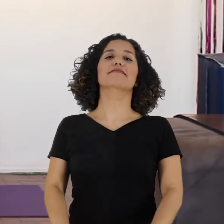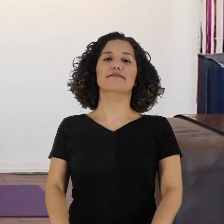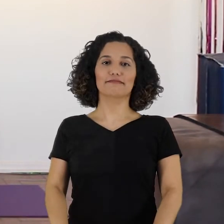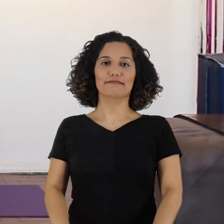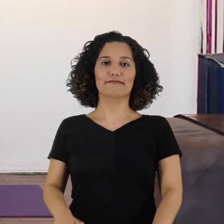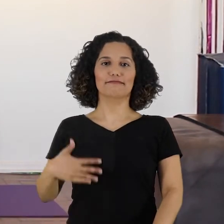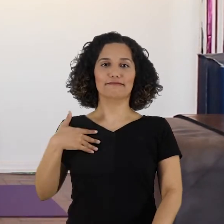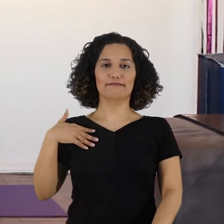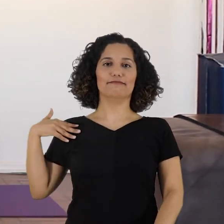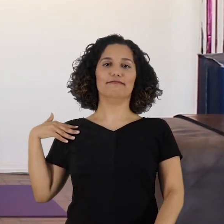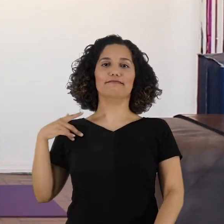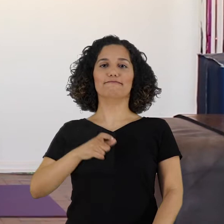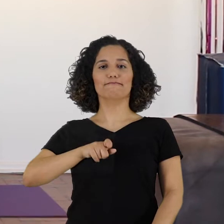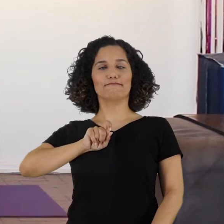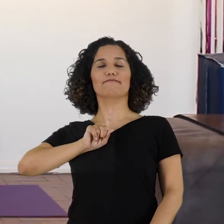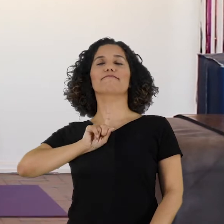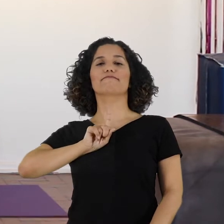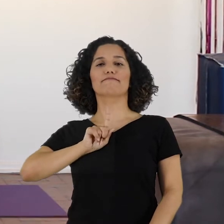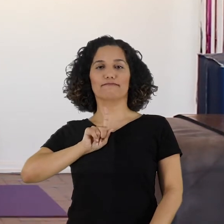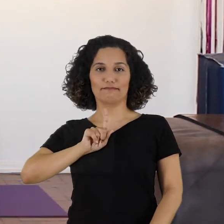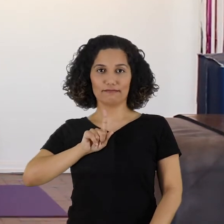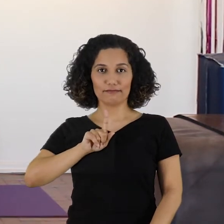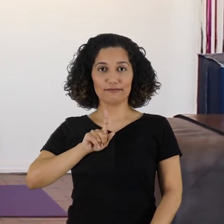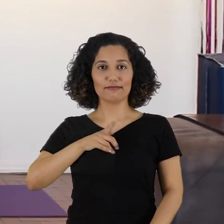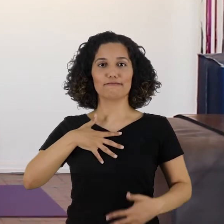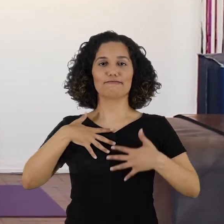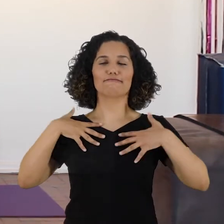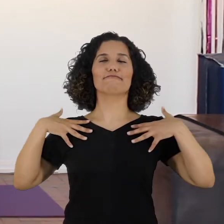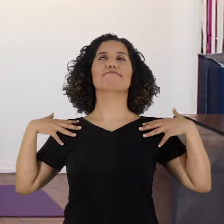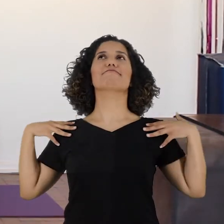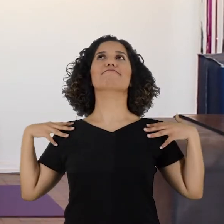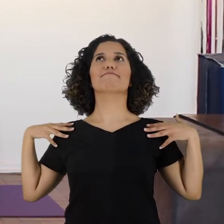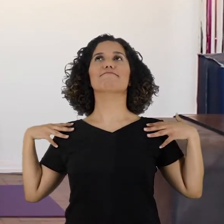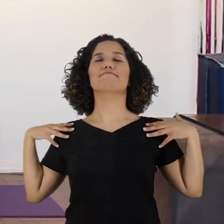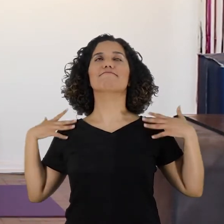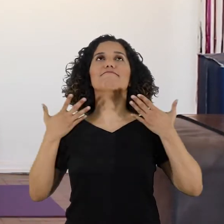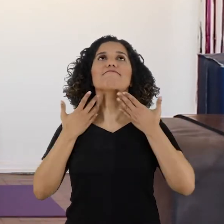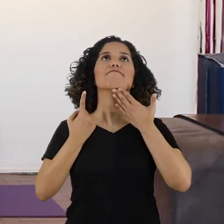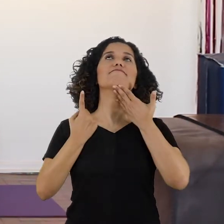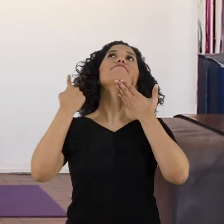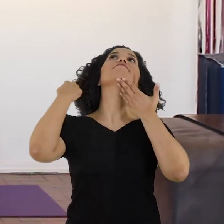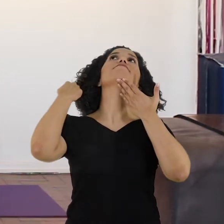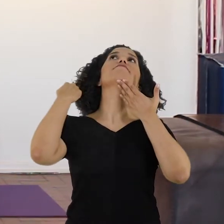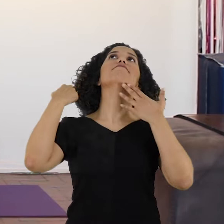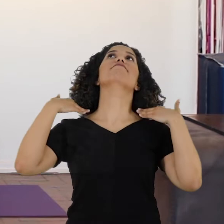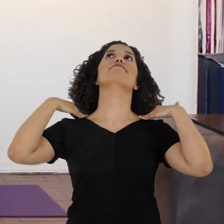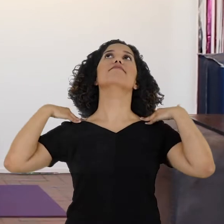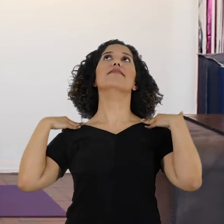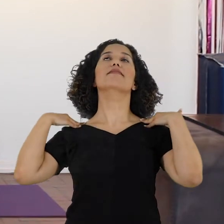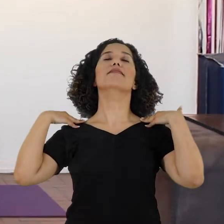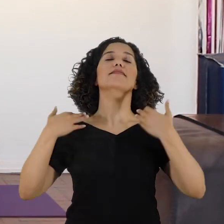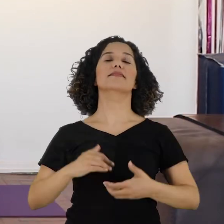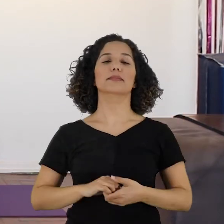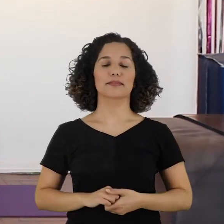chão, tirando o tronco de perto do chão, abre o peito aqui, leva a cabeça lá para trás, tira o ombro